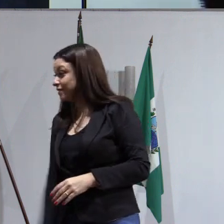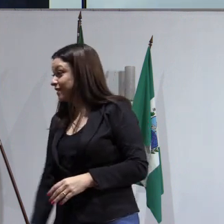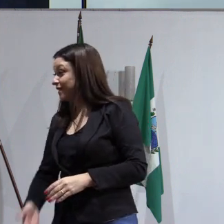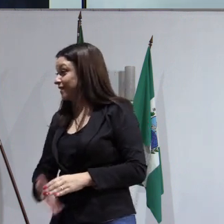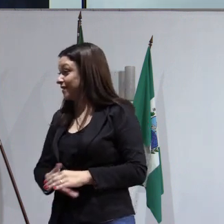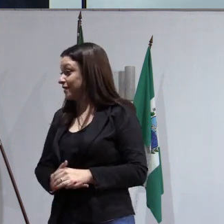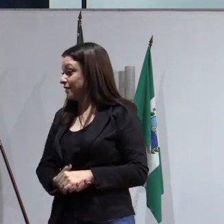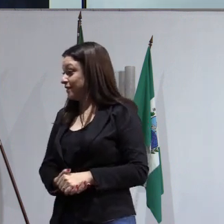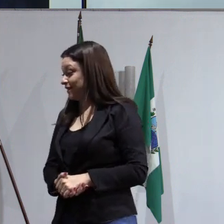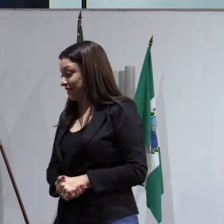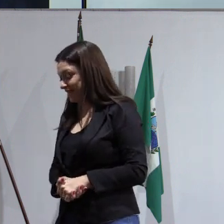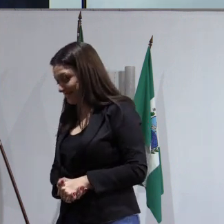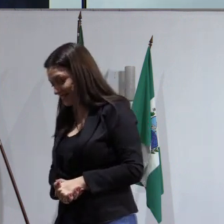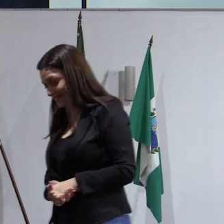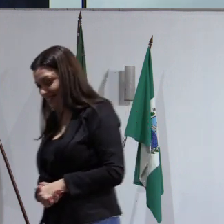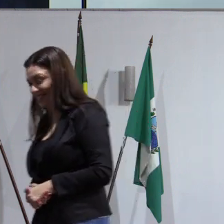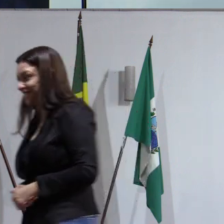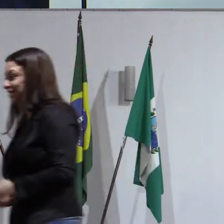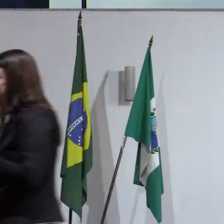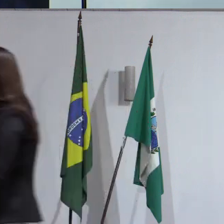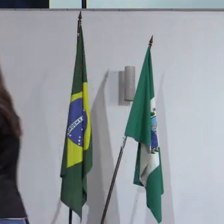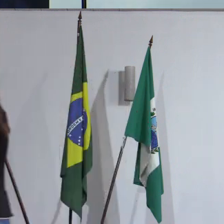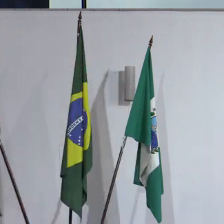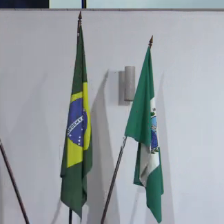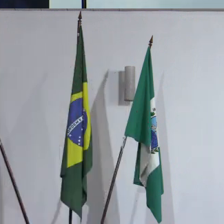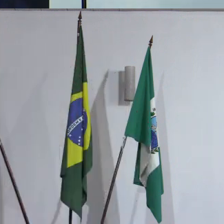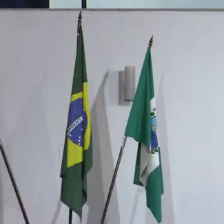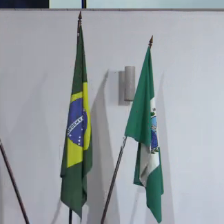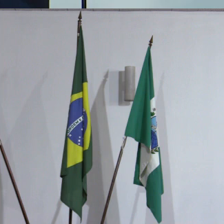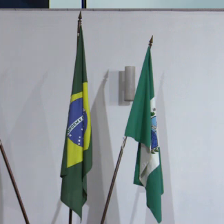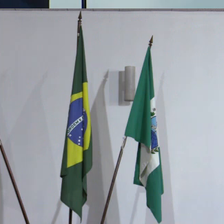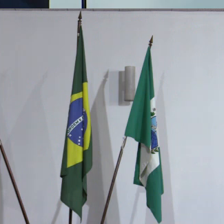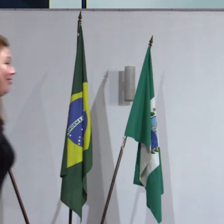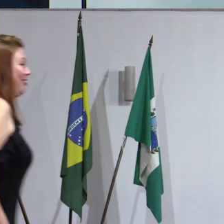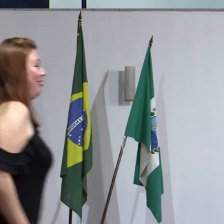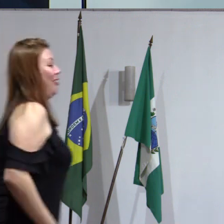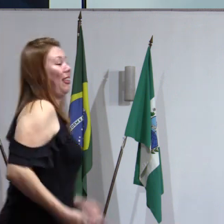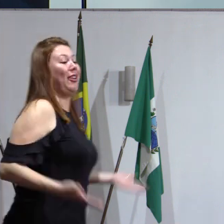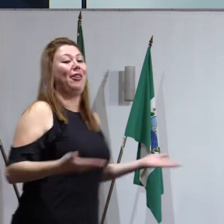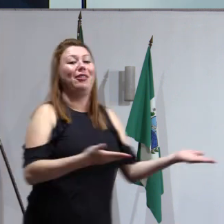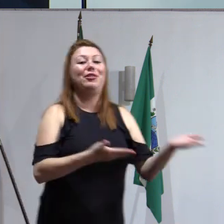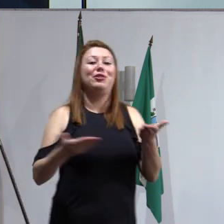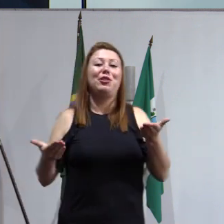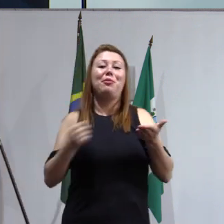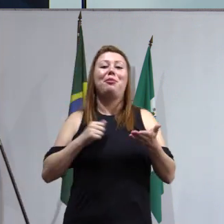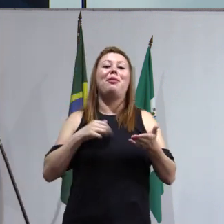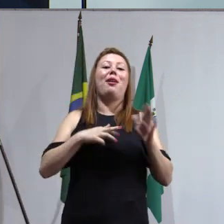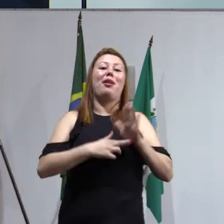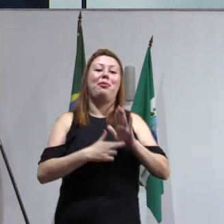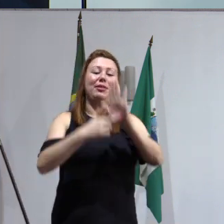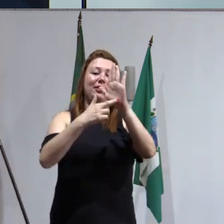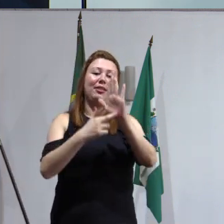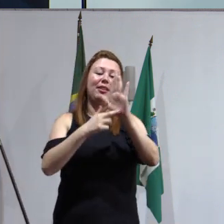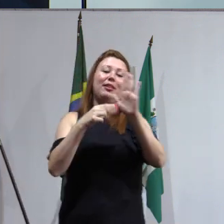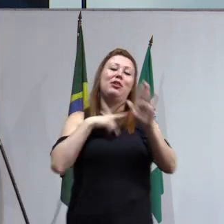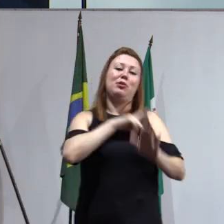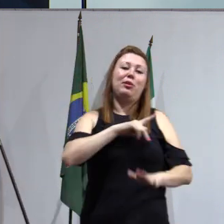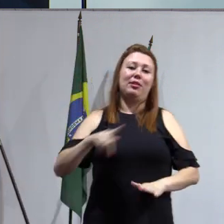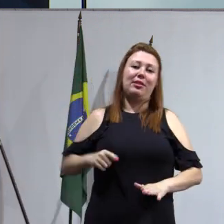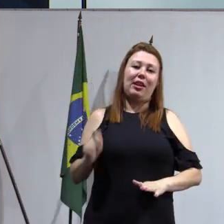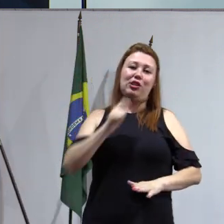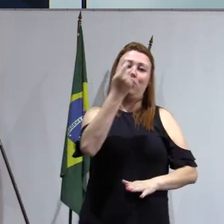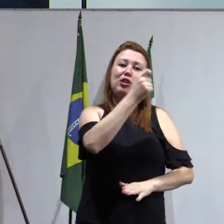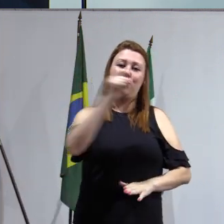Obrigado, Luciane. Eu queria passar a palavra para o representante, o presidente da Associação dos Servidores da UFPR,